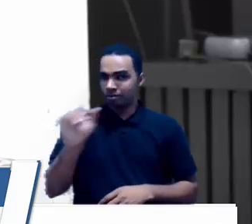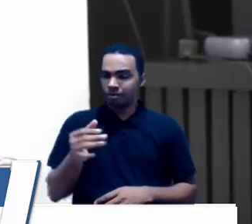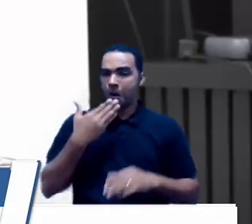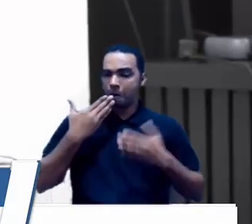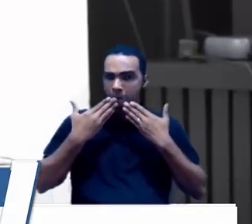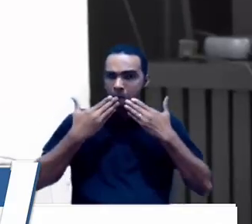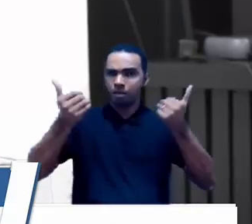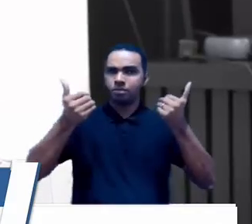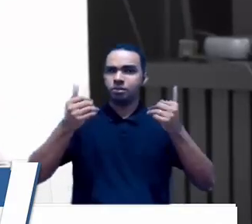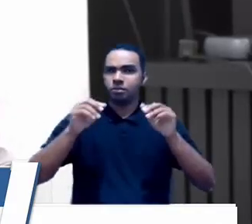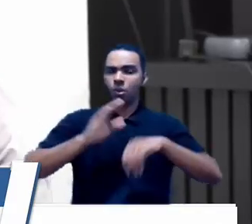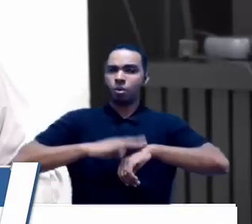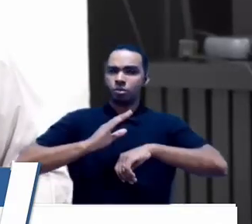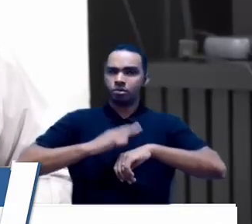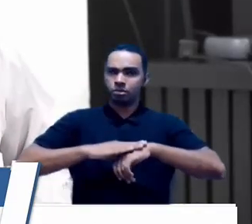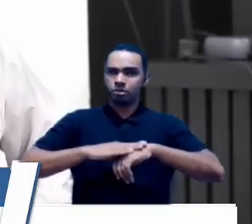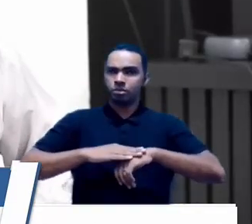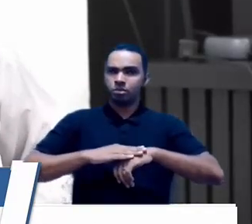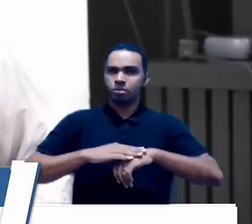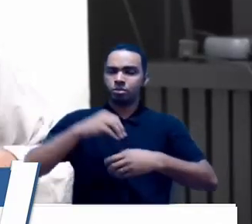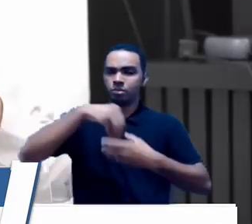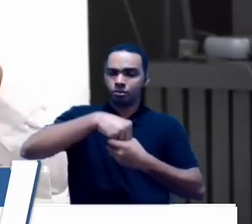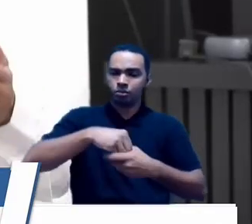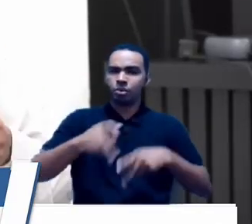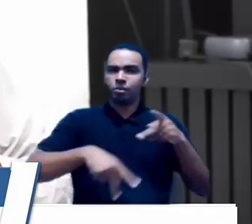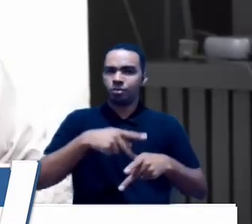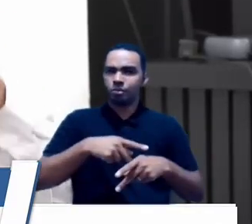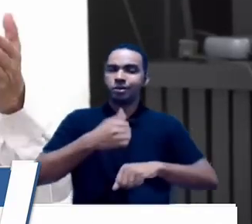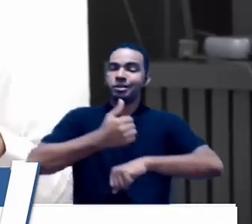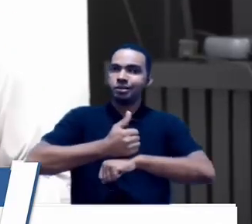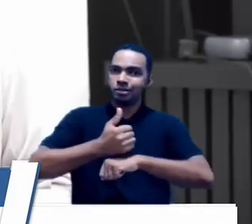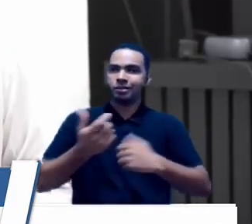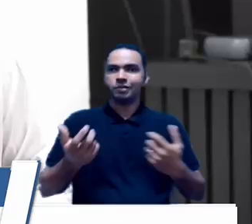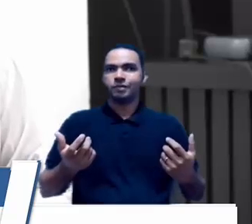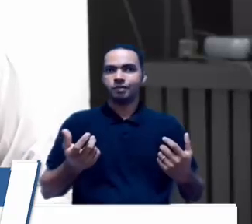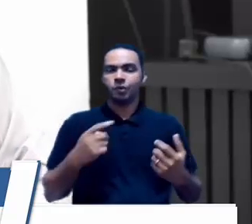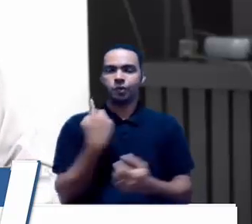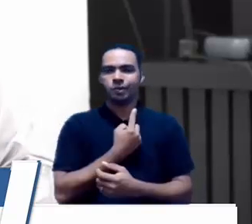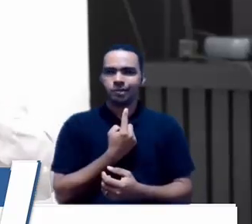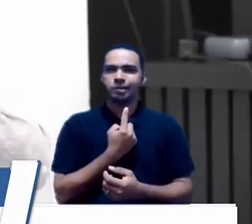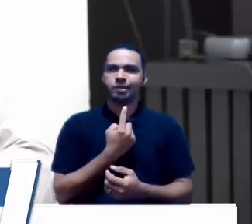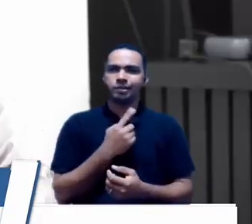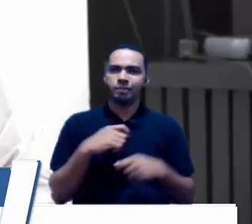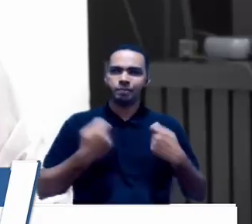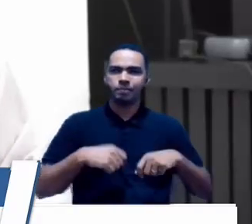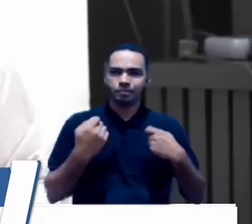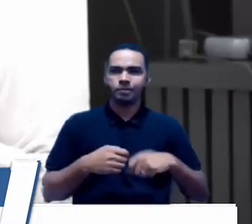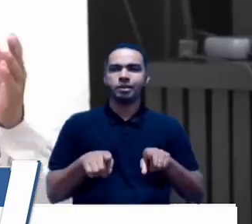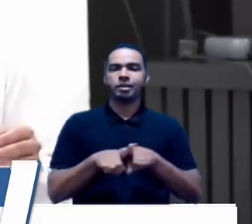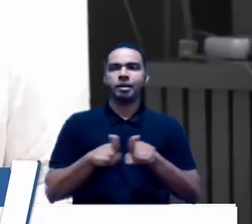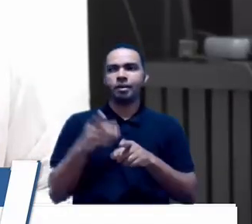do povo da Cidade Franca, né? E nós vamos precisar de ir, inclusive o Rafael Silva, nós estivemos lá no gabinete,